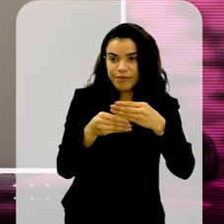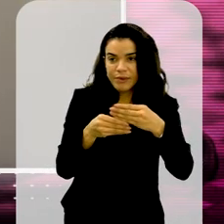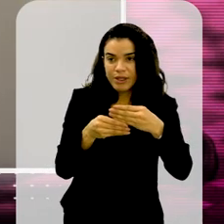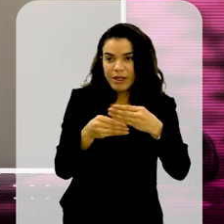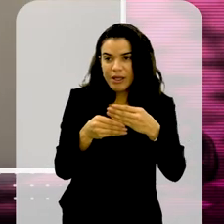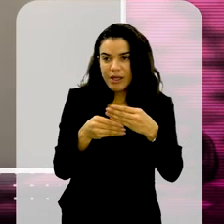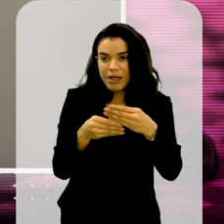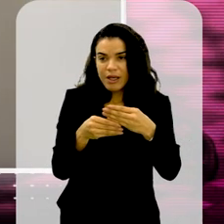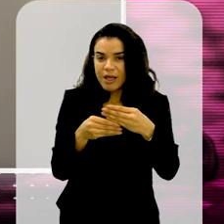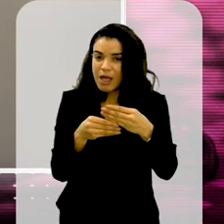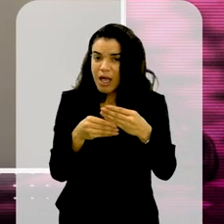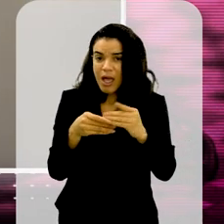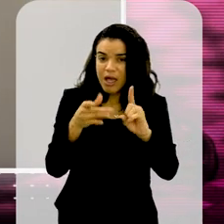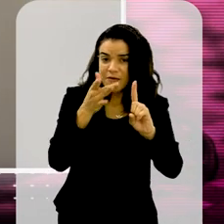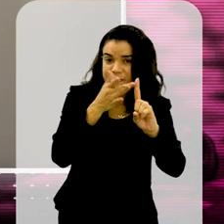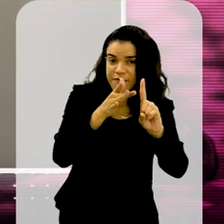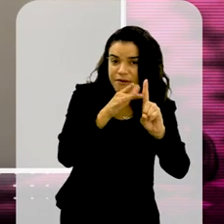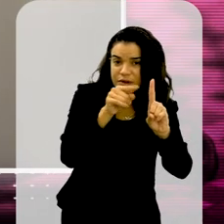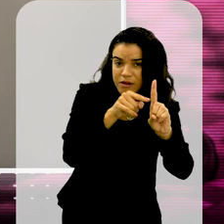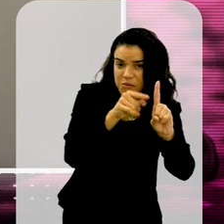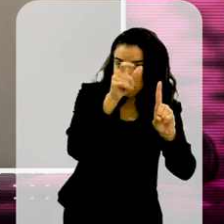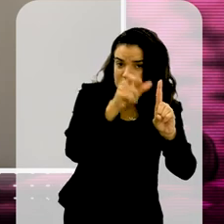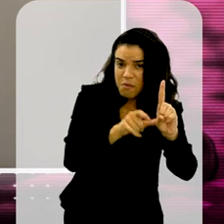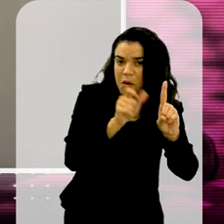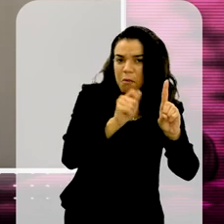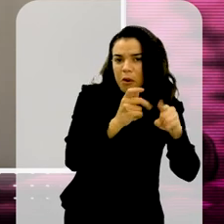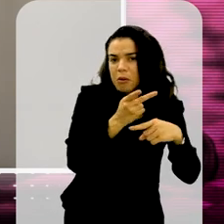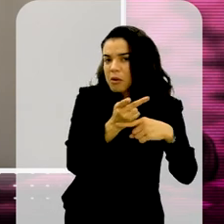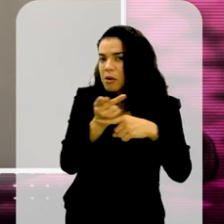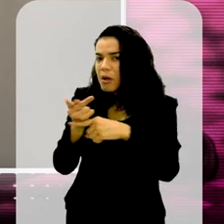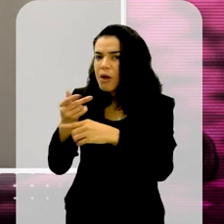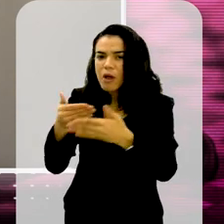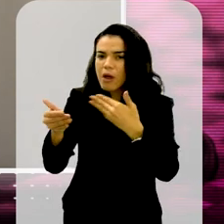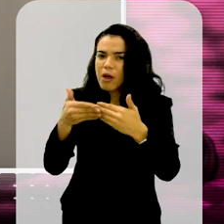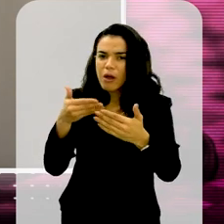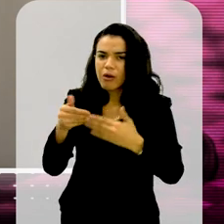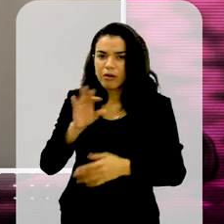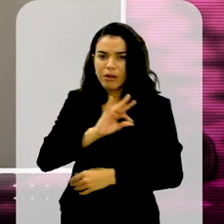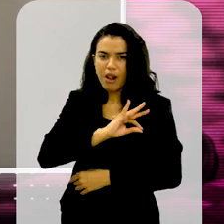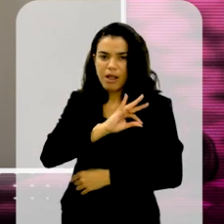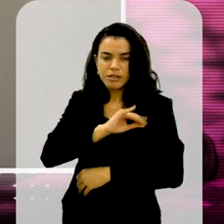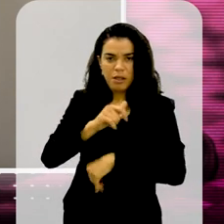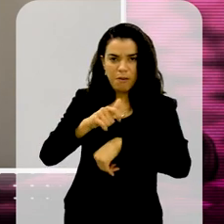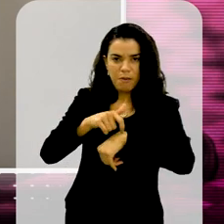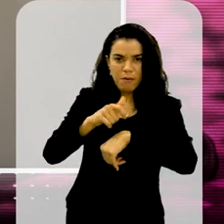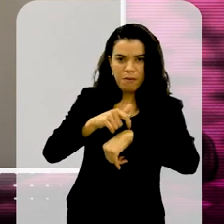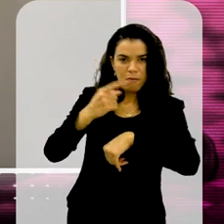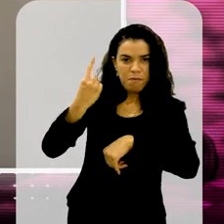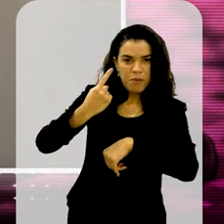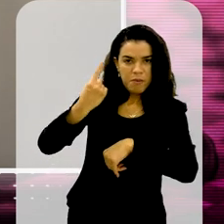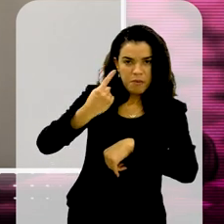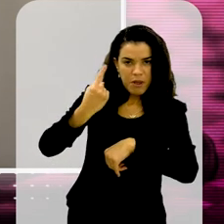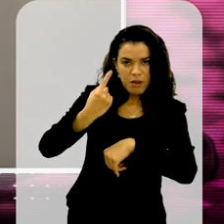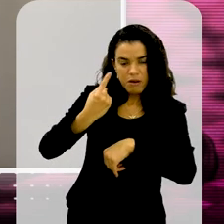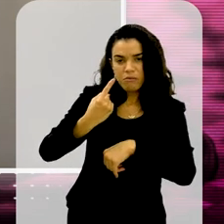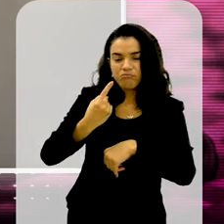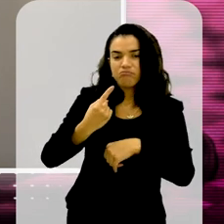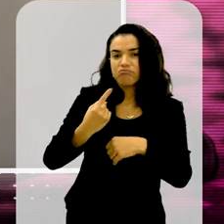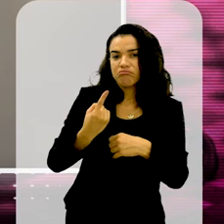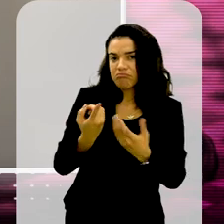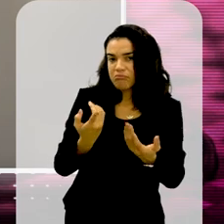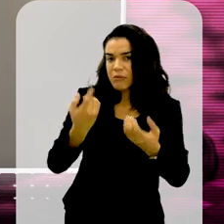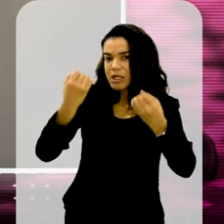reiterar, então a vítima ela pode procurar qualquer delegacia, né, nesse primeiro momento